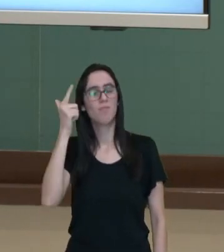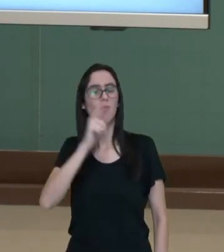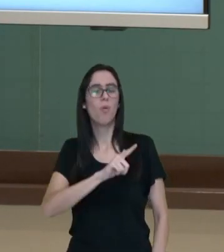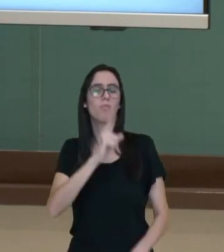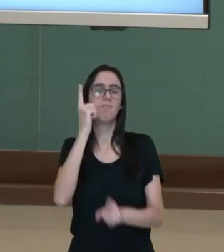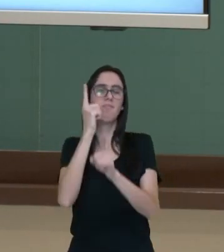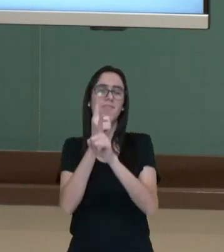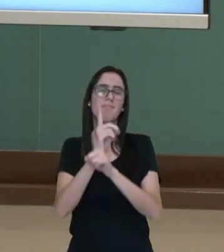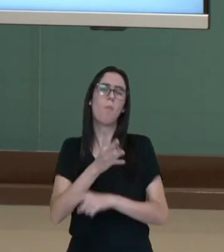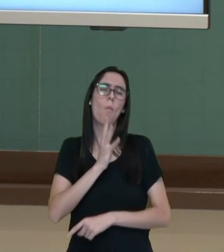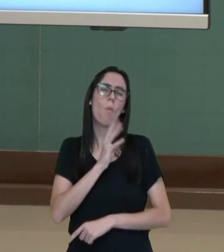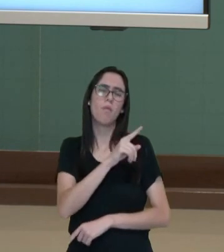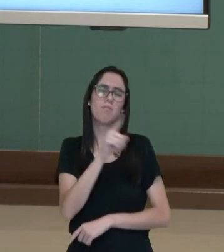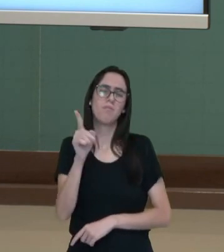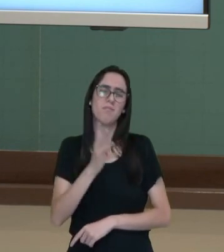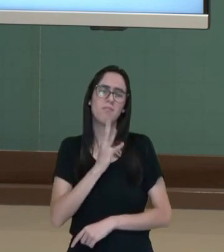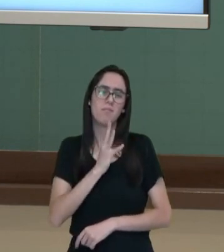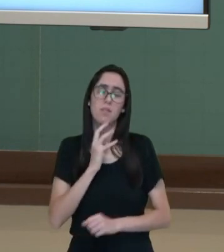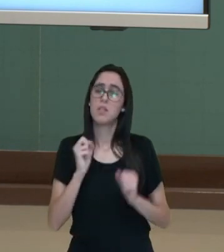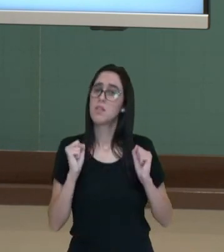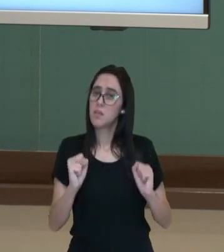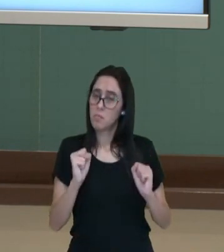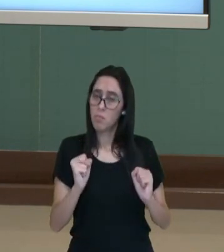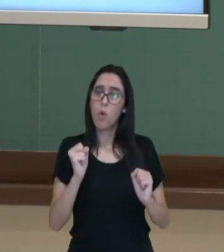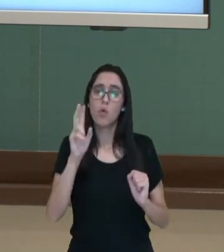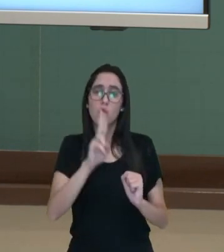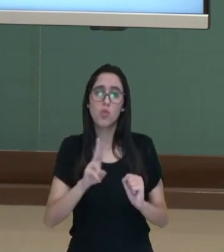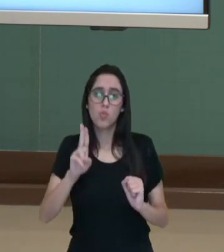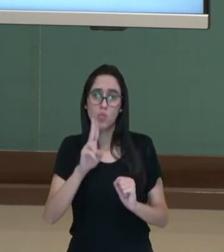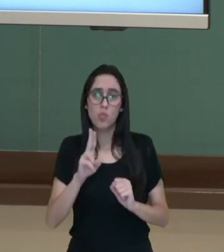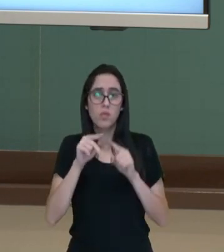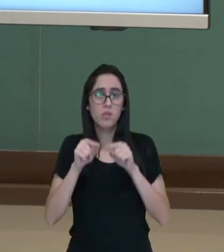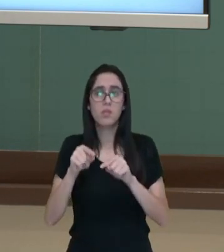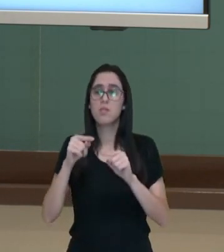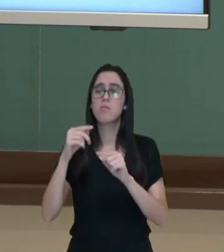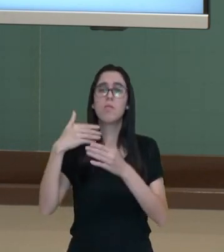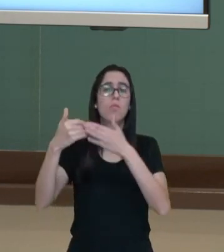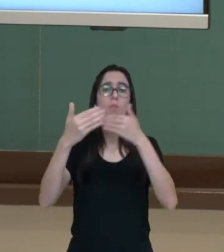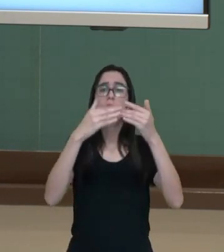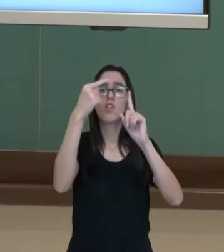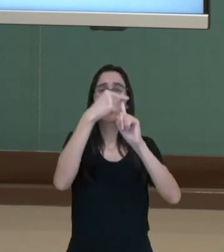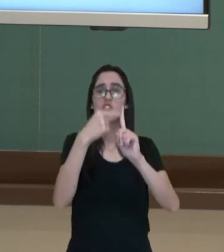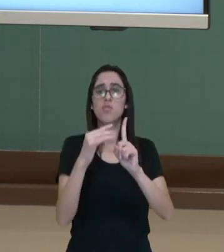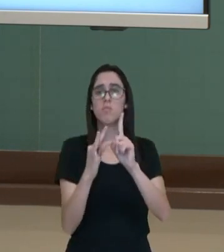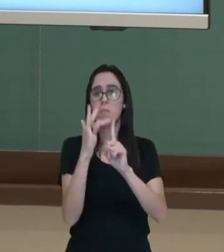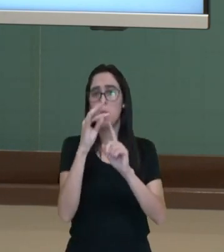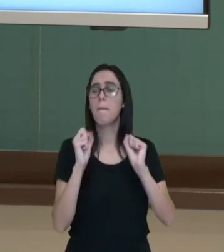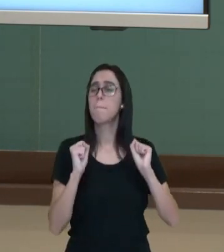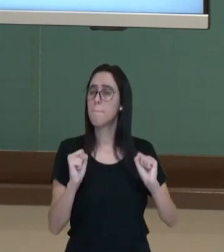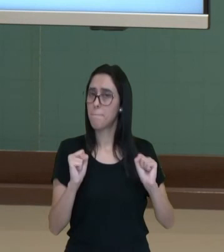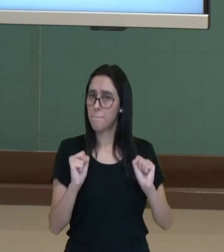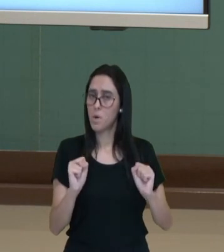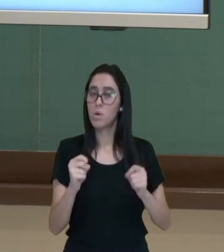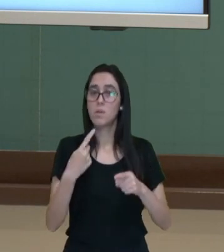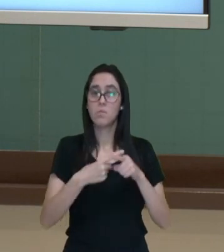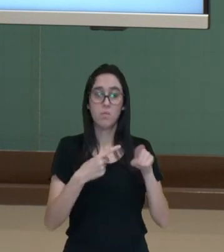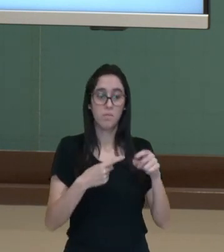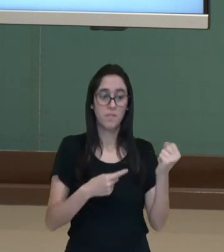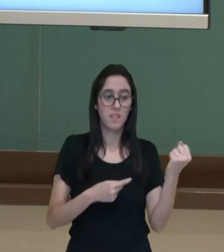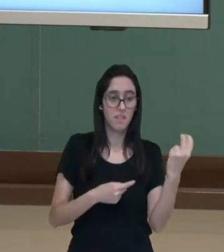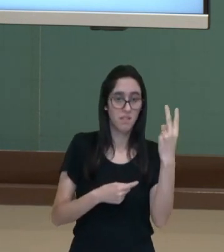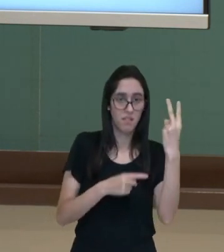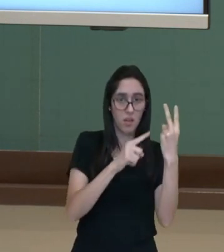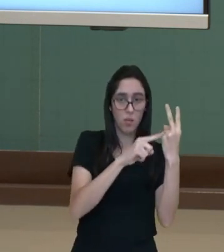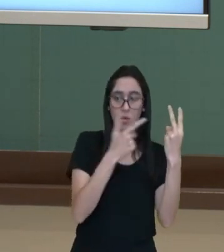conhecida. E aí a tua escala pode ser usada para medir qualquer temperatura. Até porque um valor da sua escala ele corresponde a um